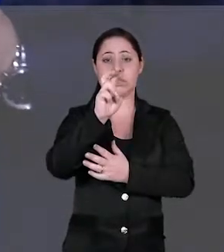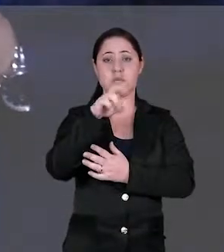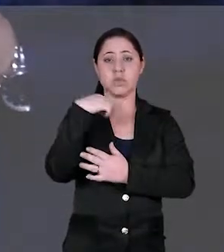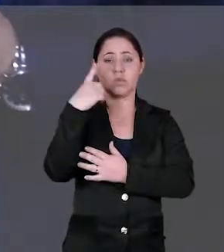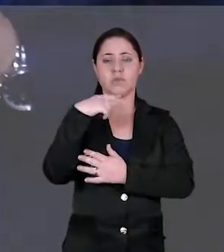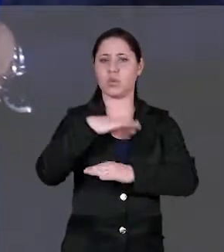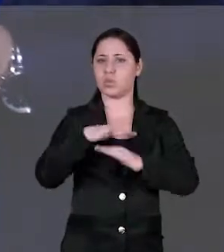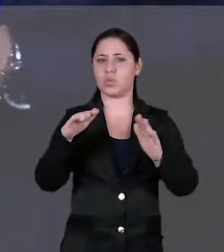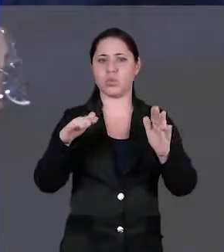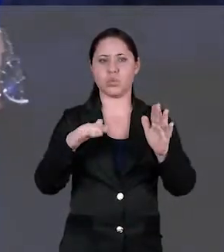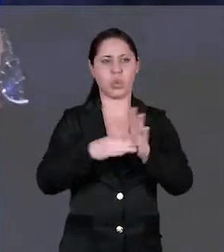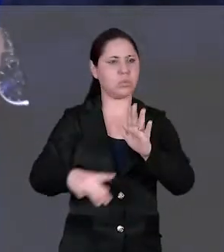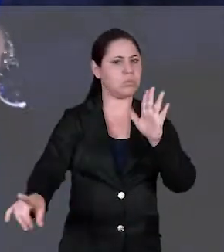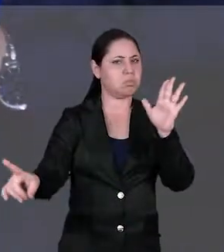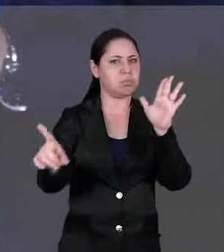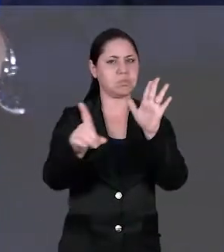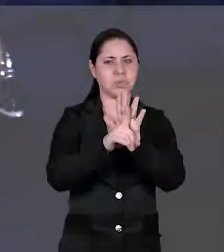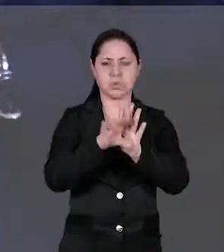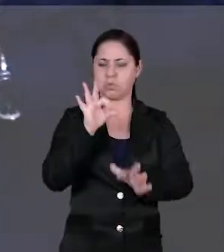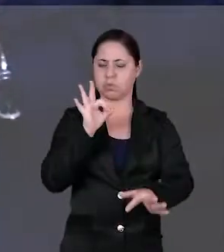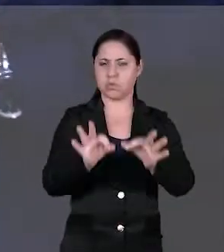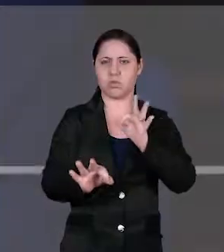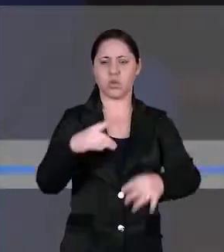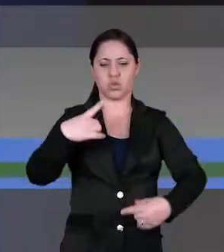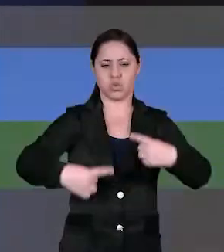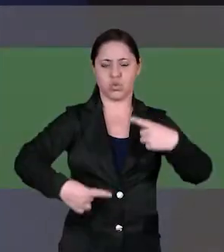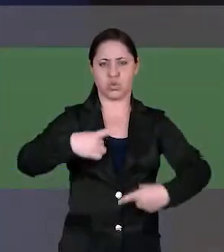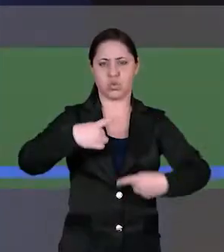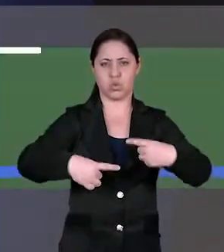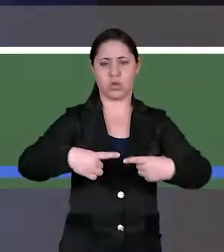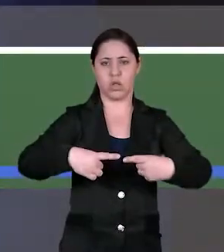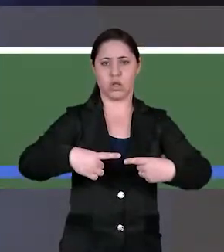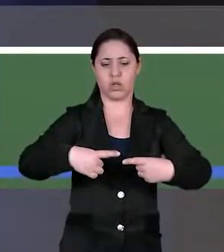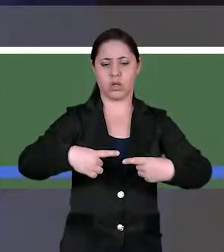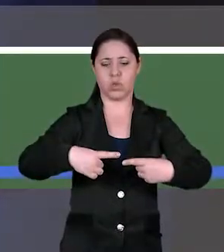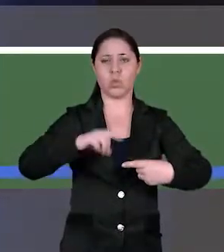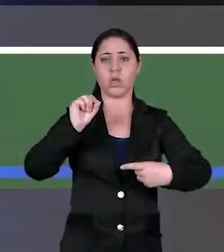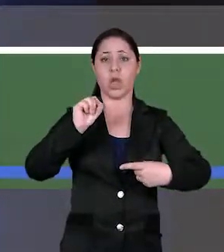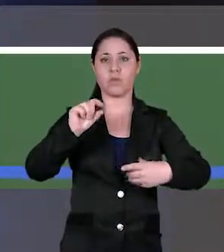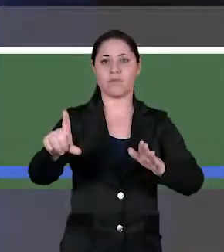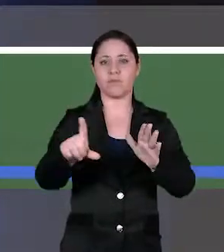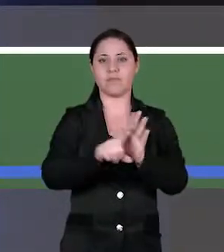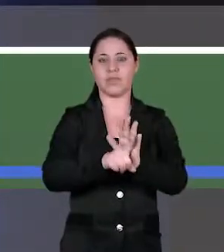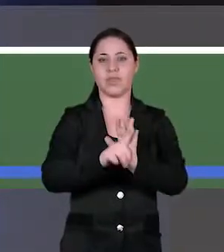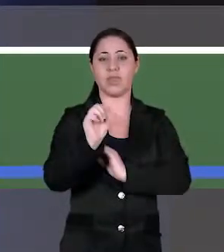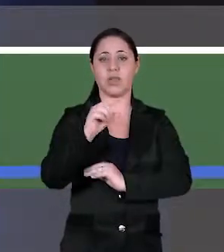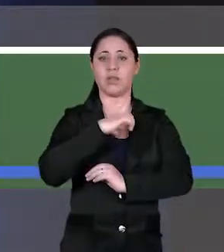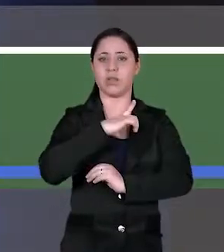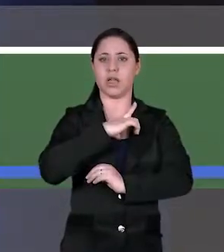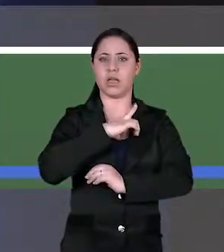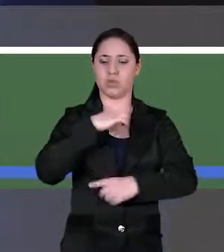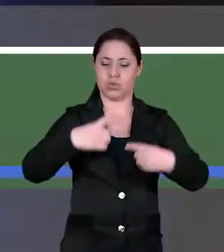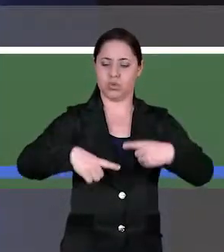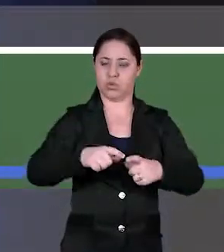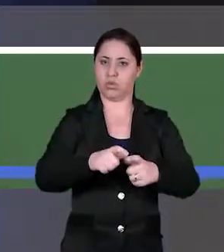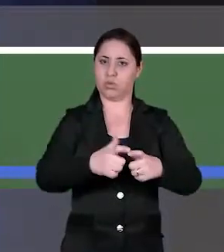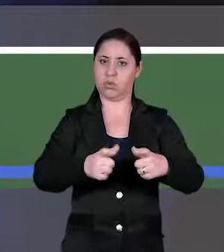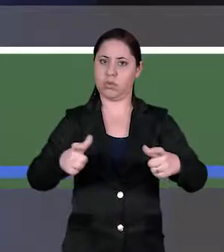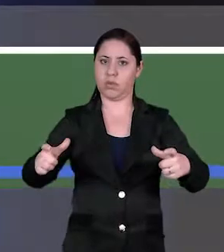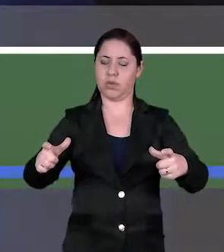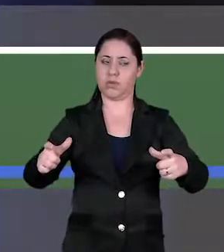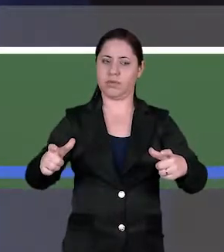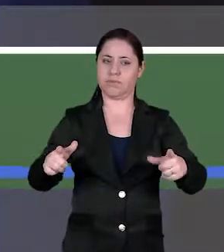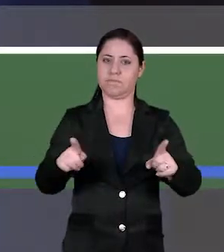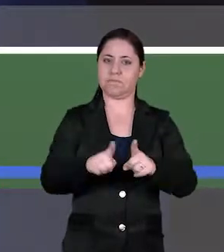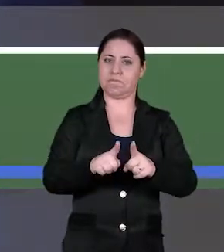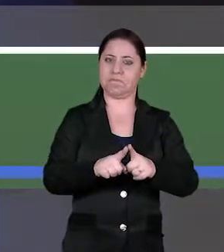casa, a comissão é formada por 5 advogados. Então, todos são legalistas e querem discutir a legalidade de tudo isso